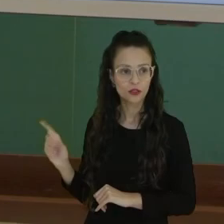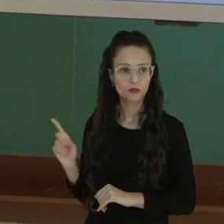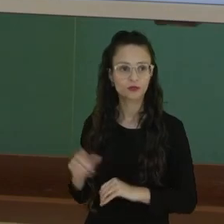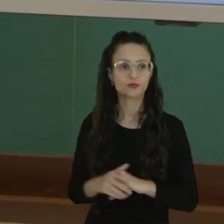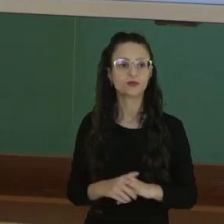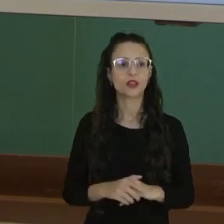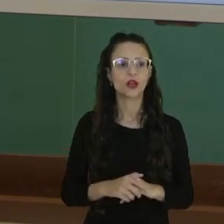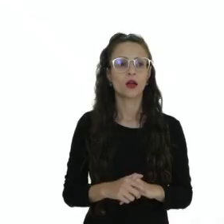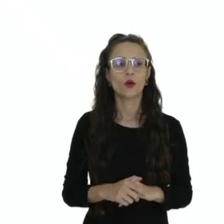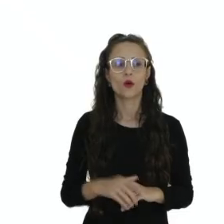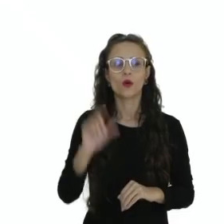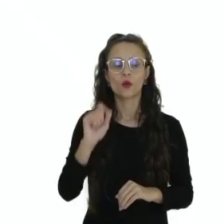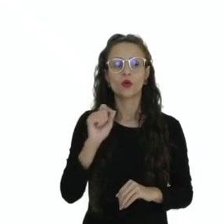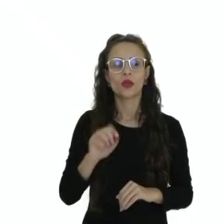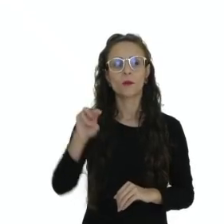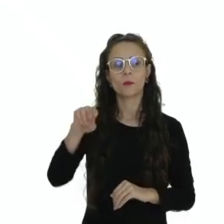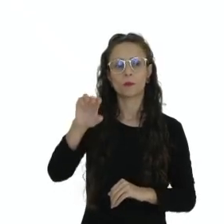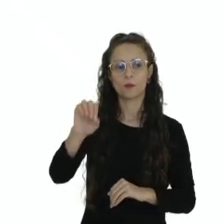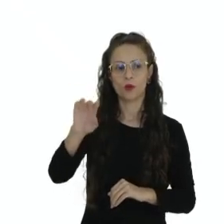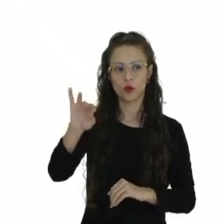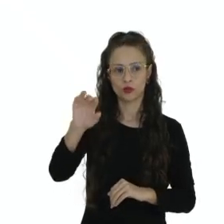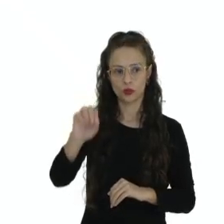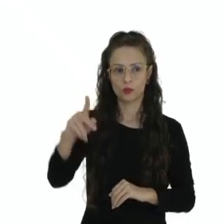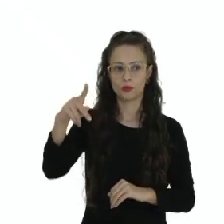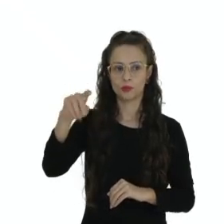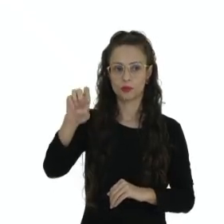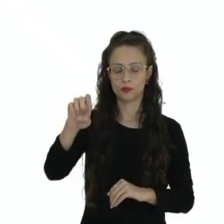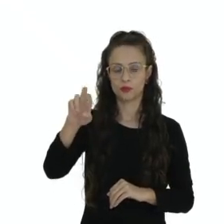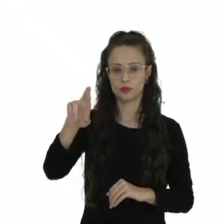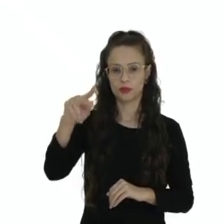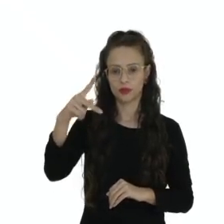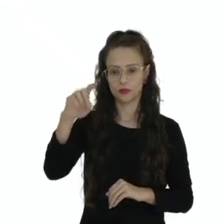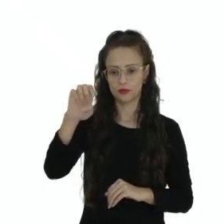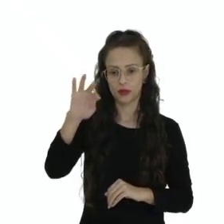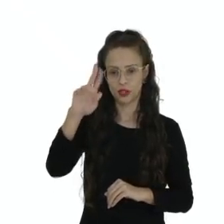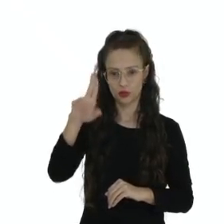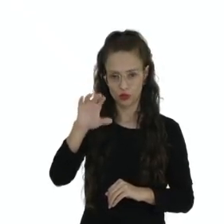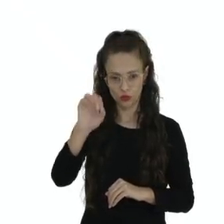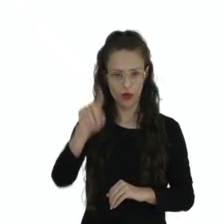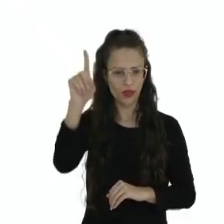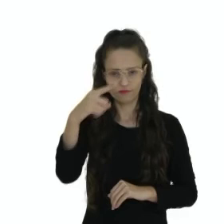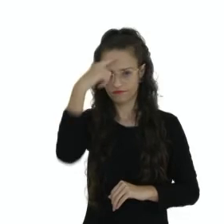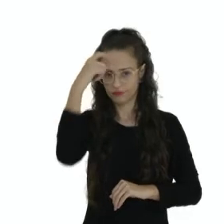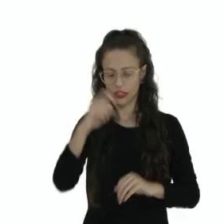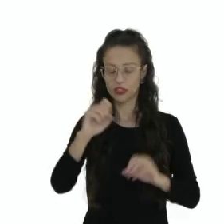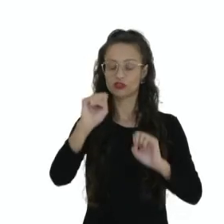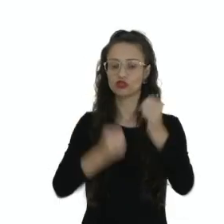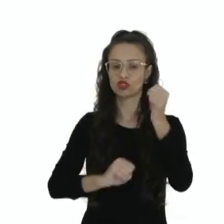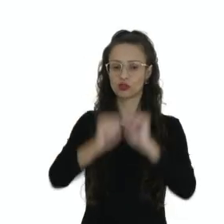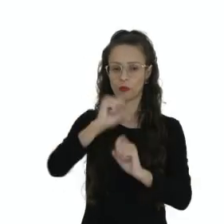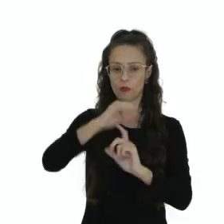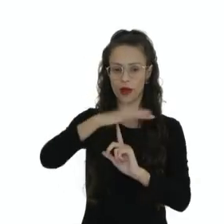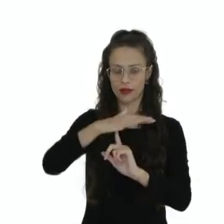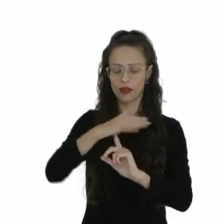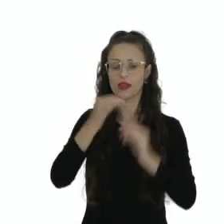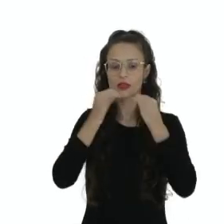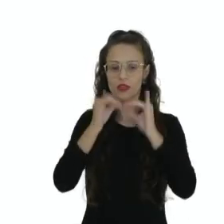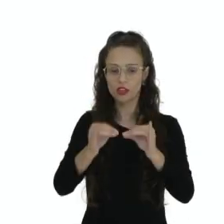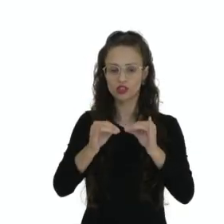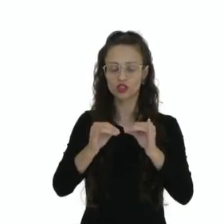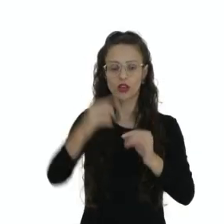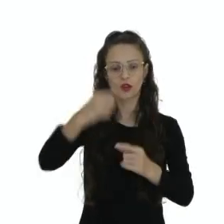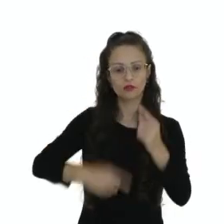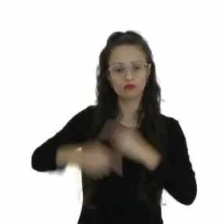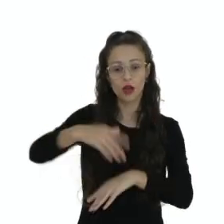perpétuo, né? É uma classe hipotética, veja claro que é uma classe hipotética de máquinas em que a energia consumida é gerada pelo